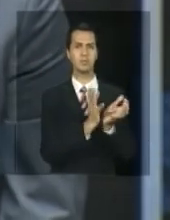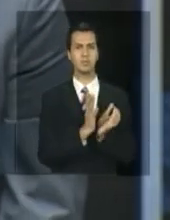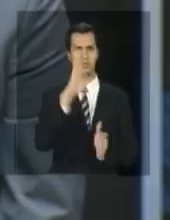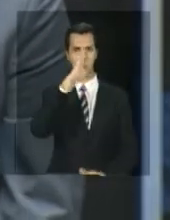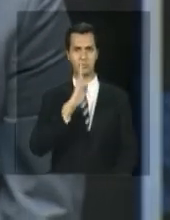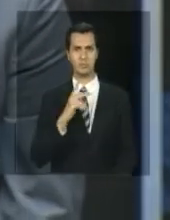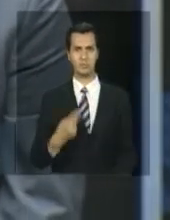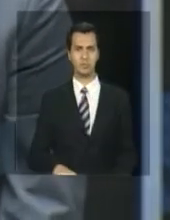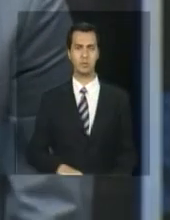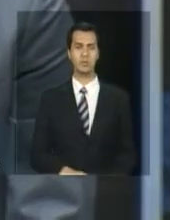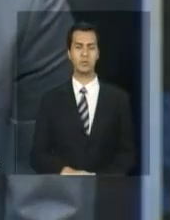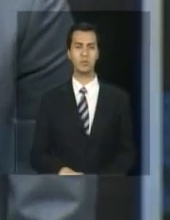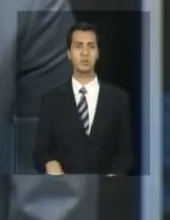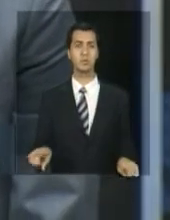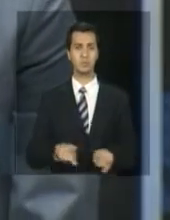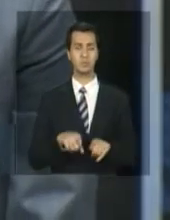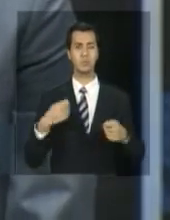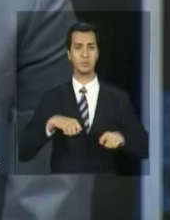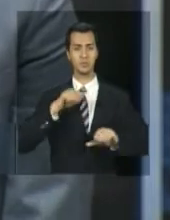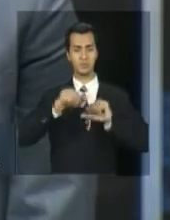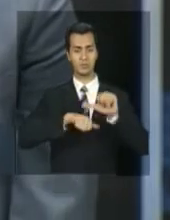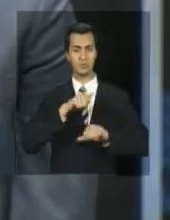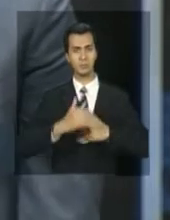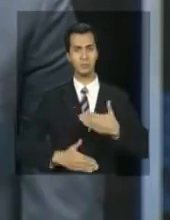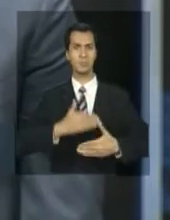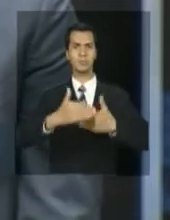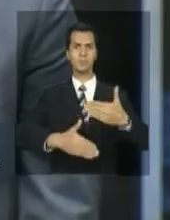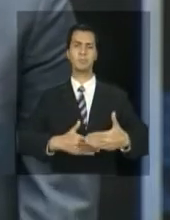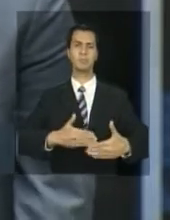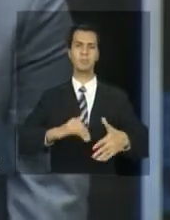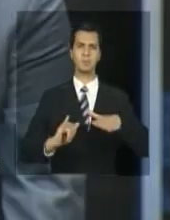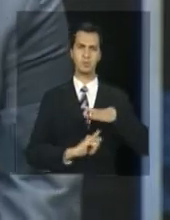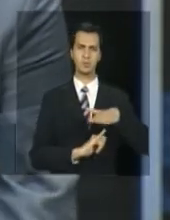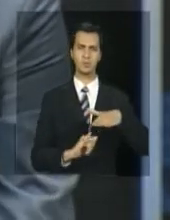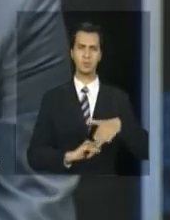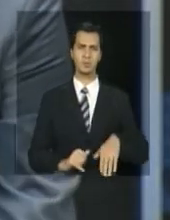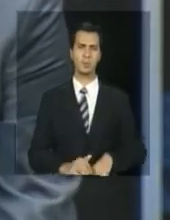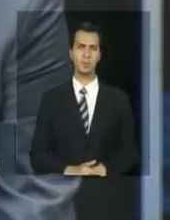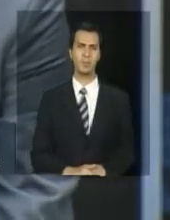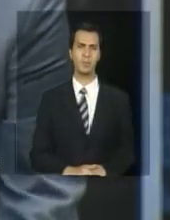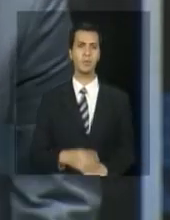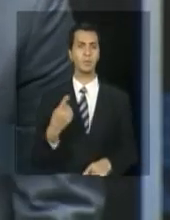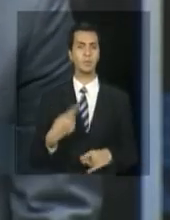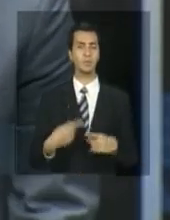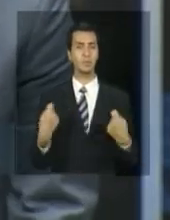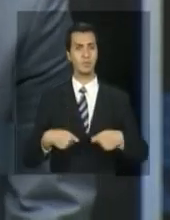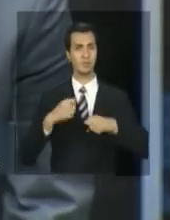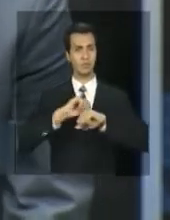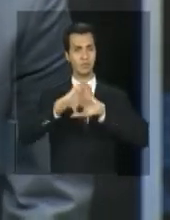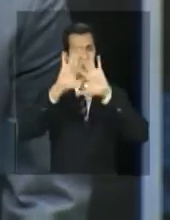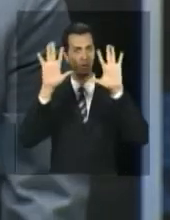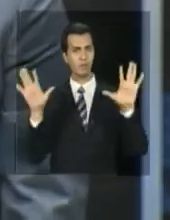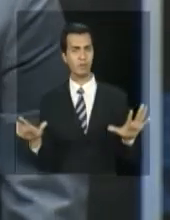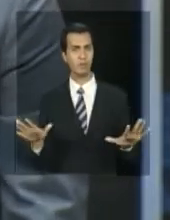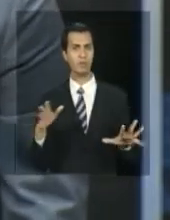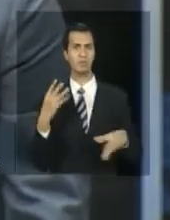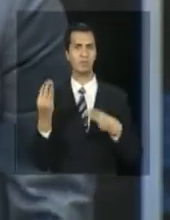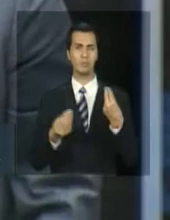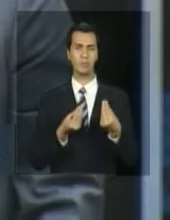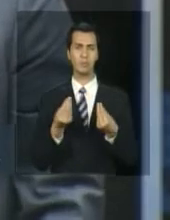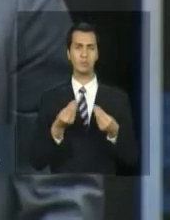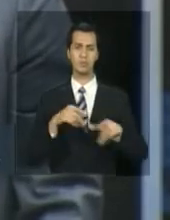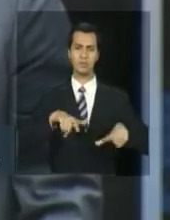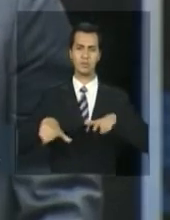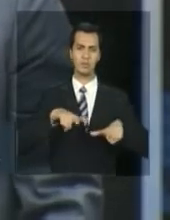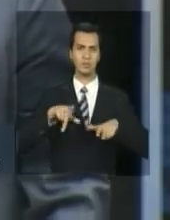brasileiros e aperfeiçoem as instituições, permitindo maior transparência ao conjunto